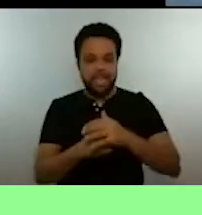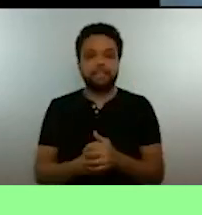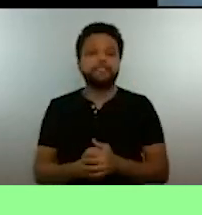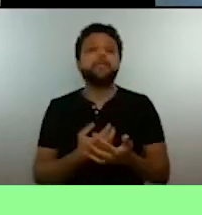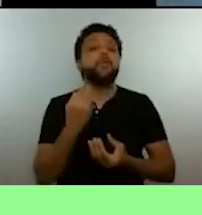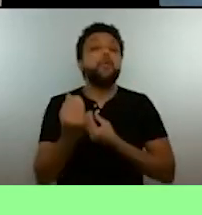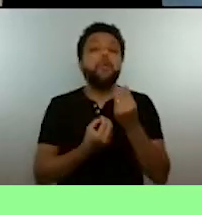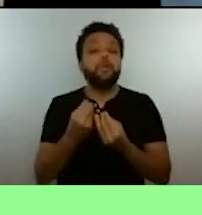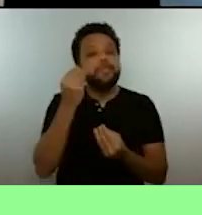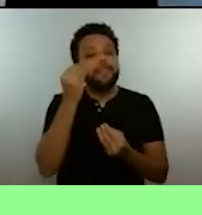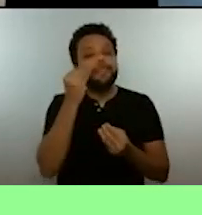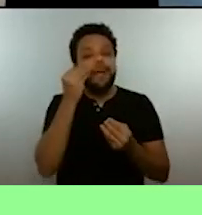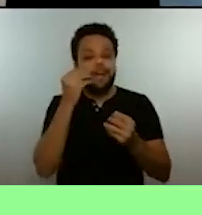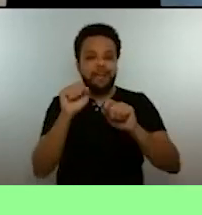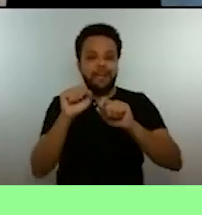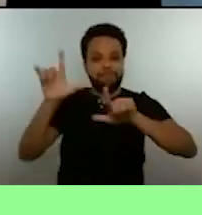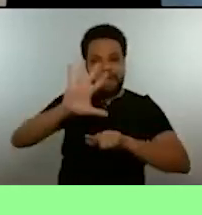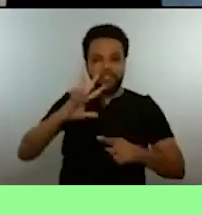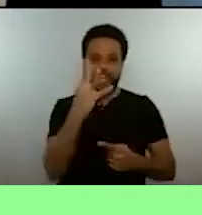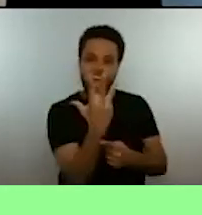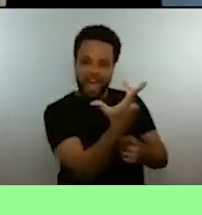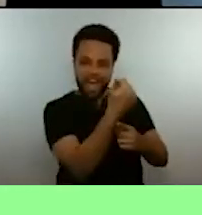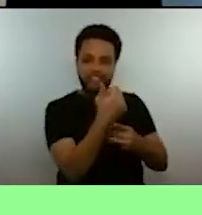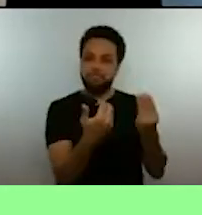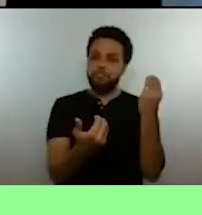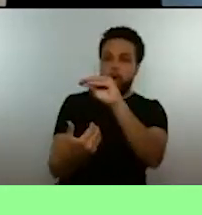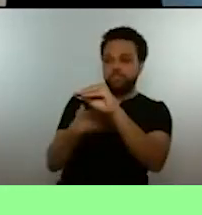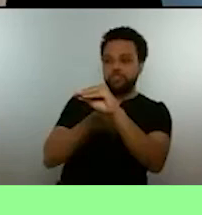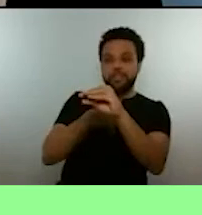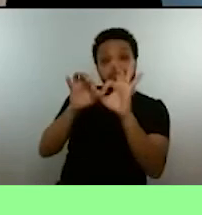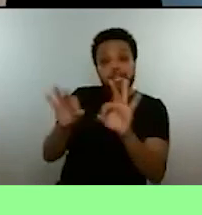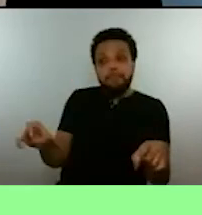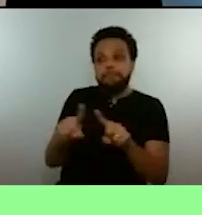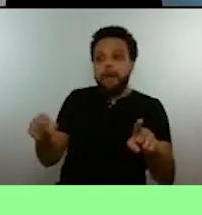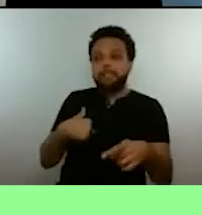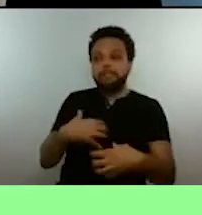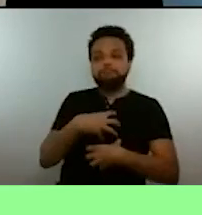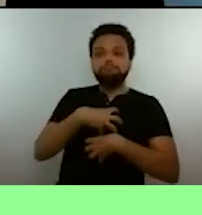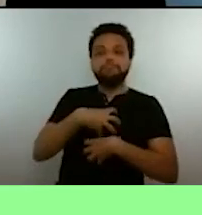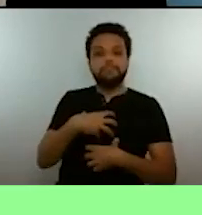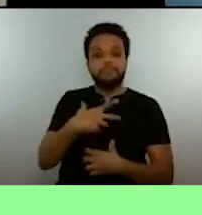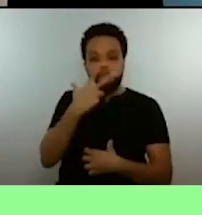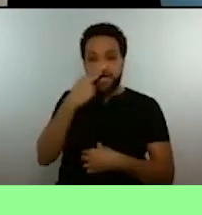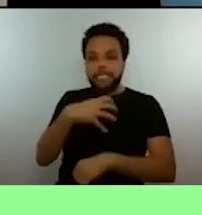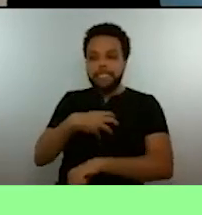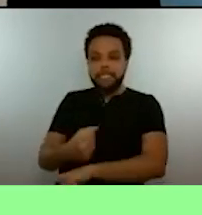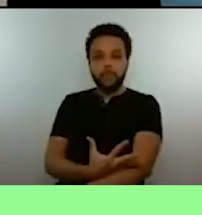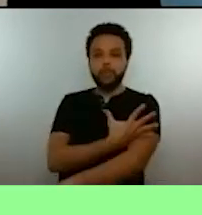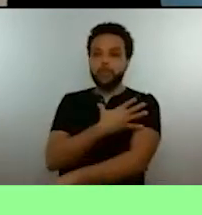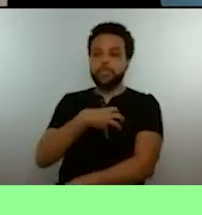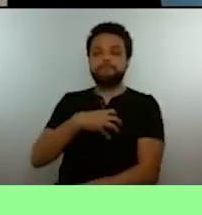forma simples, mas que toque a pessoa emocionalmente. A arte, ela tem isso,